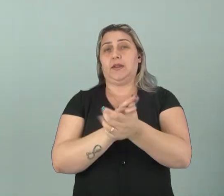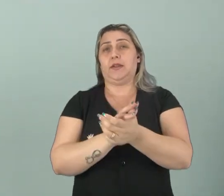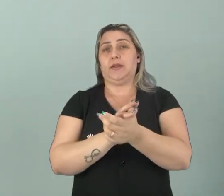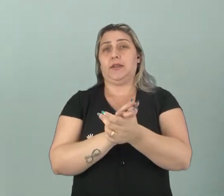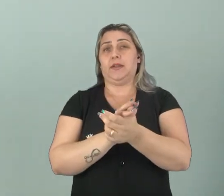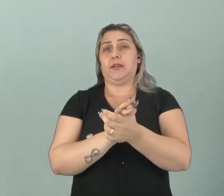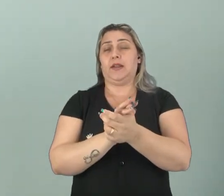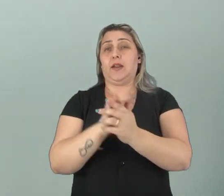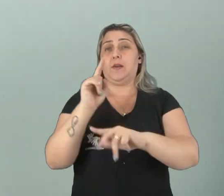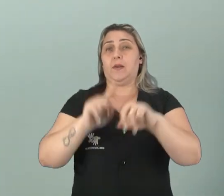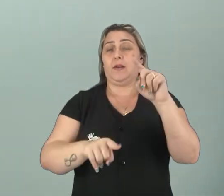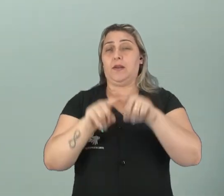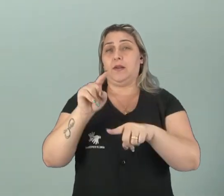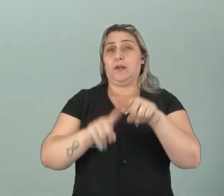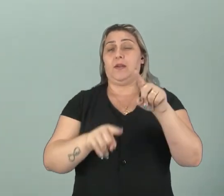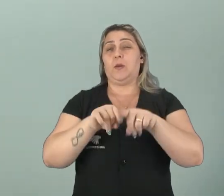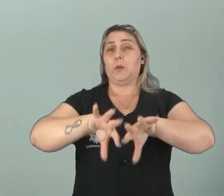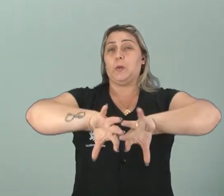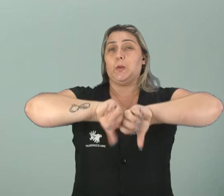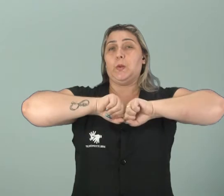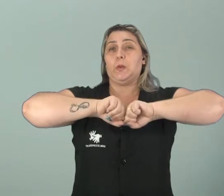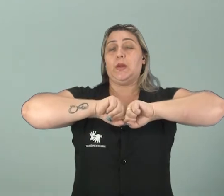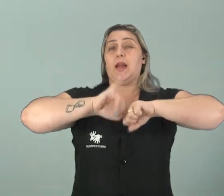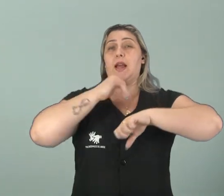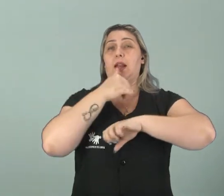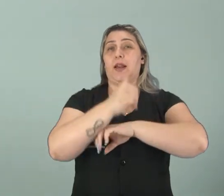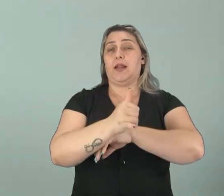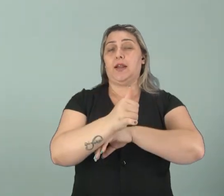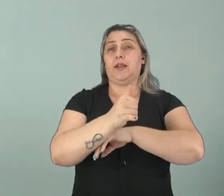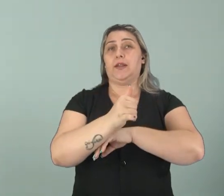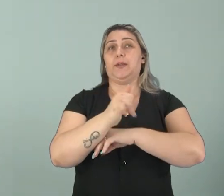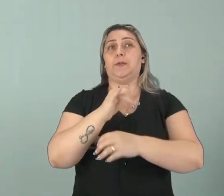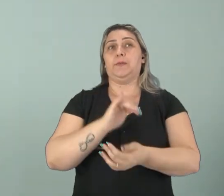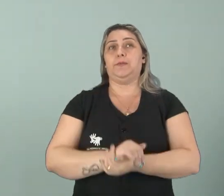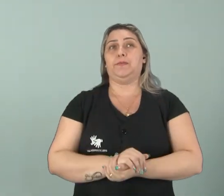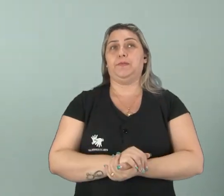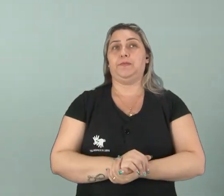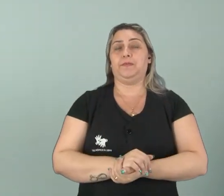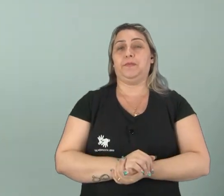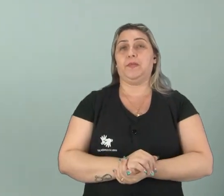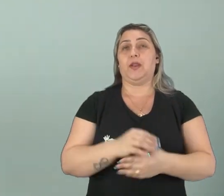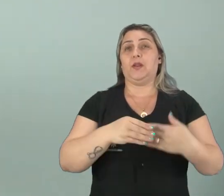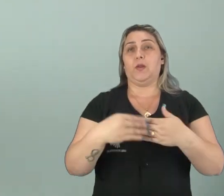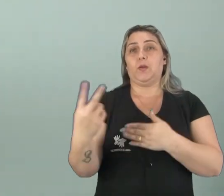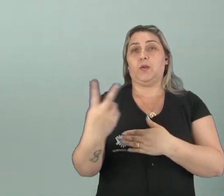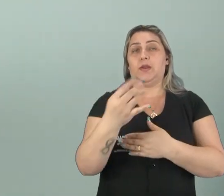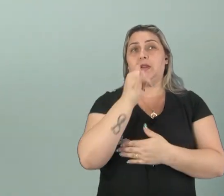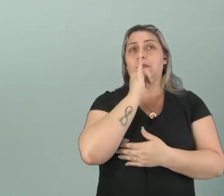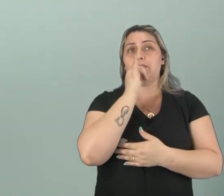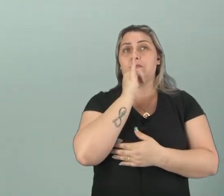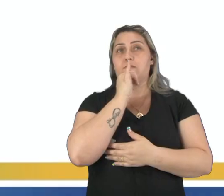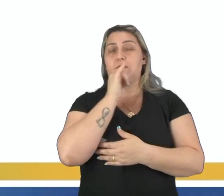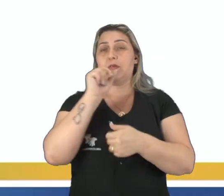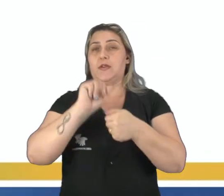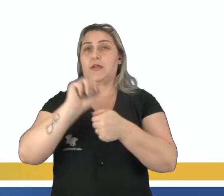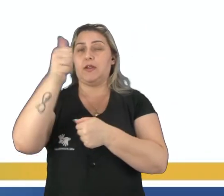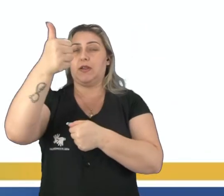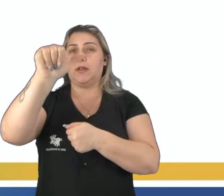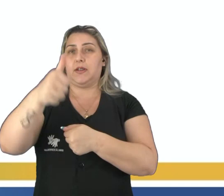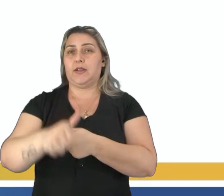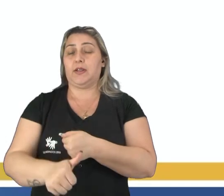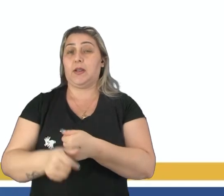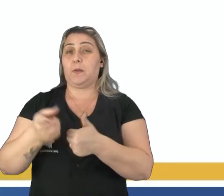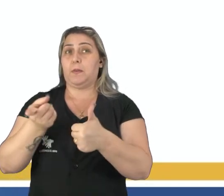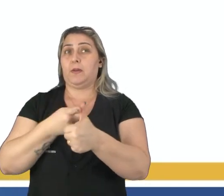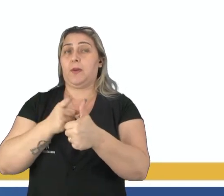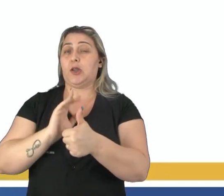ele é um corpo ideal e absorve toda a energia mesmo, não vai refletir. Eu trouxe dois exemplos para a gente fazer a análise, e esse